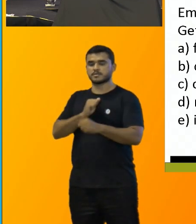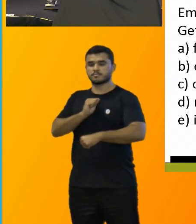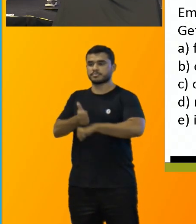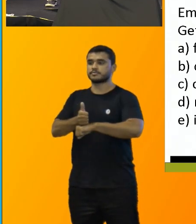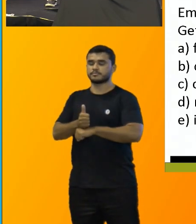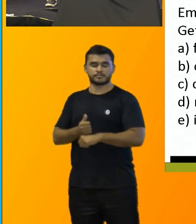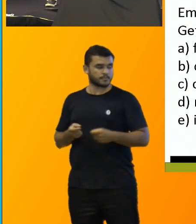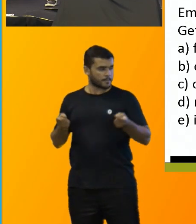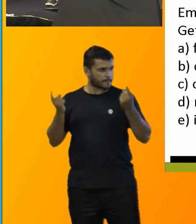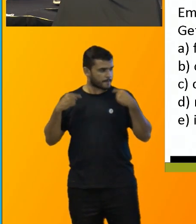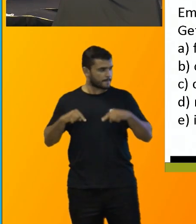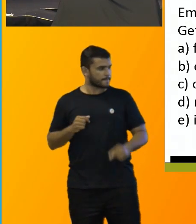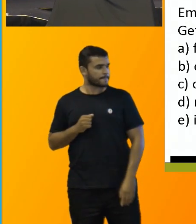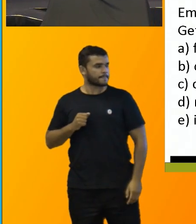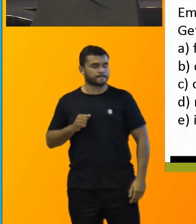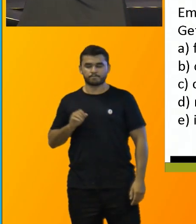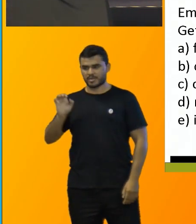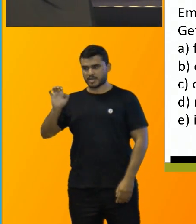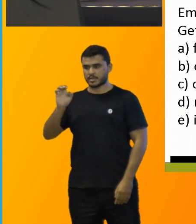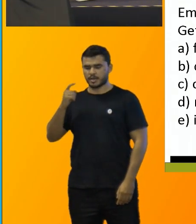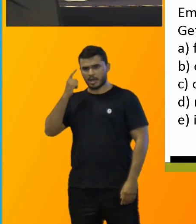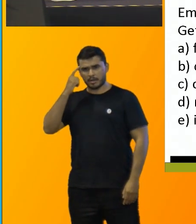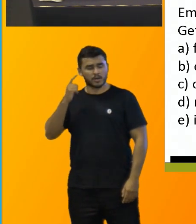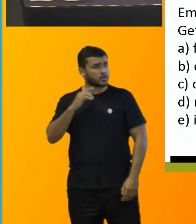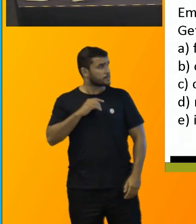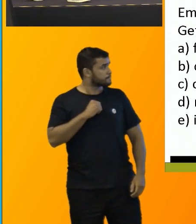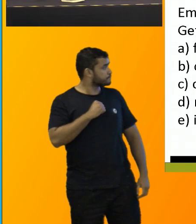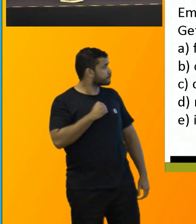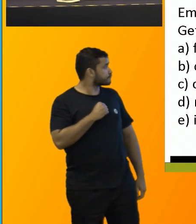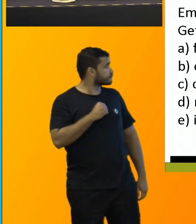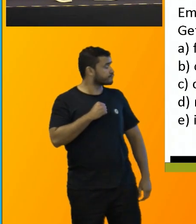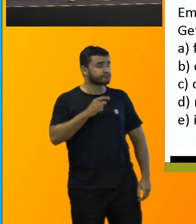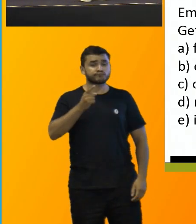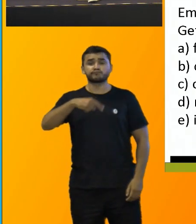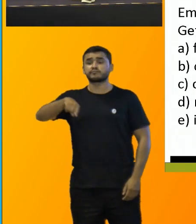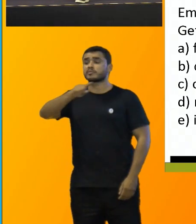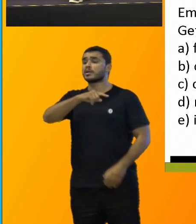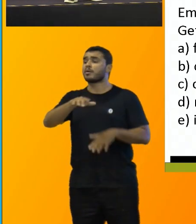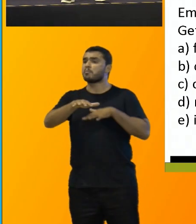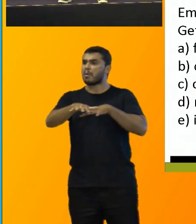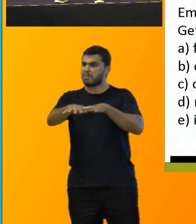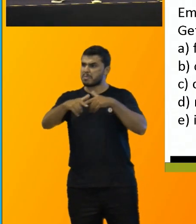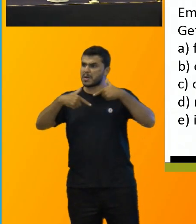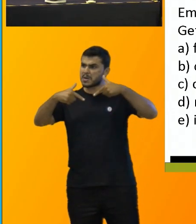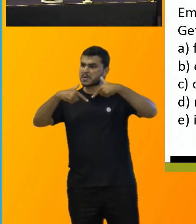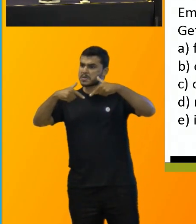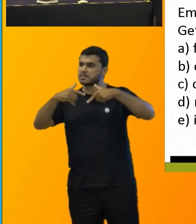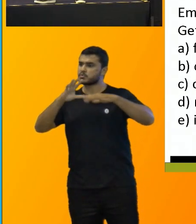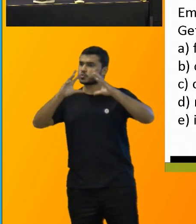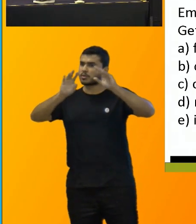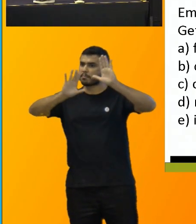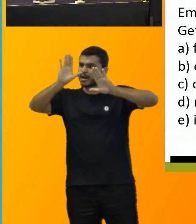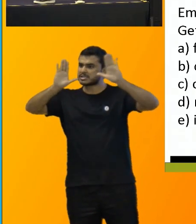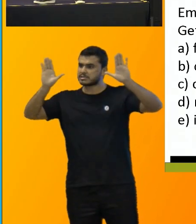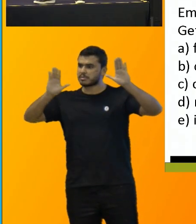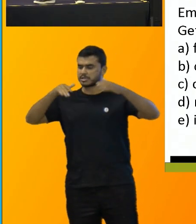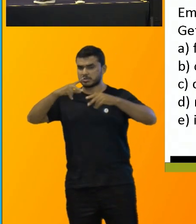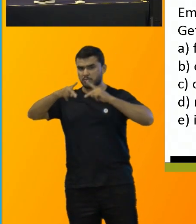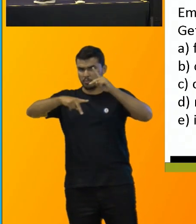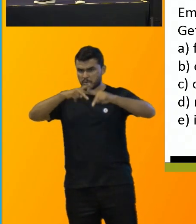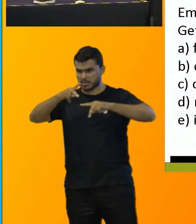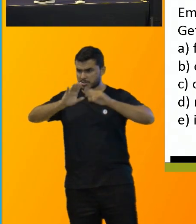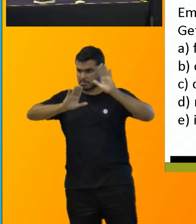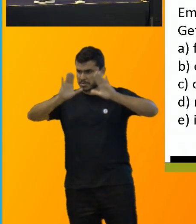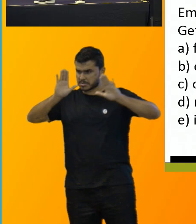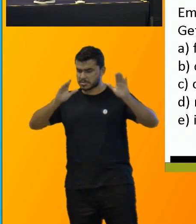E, imobilismo popular nos processos político-eleitorais. Será que era interesse